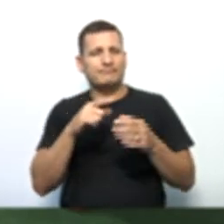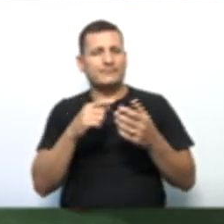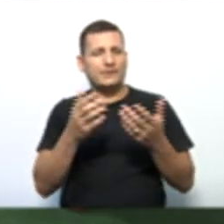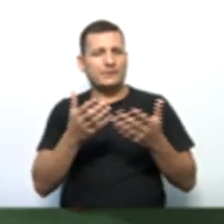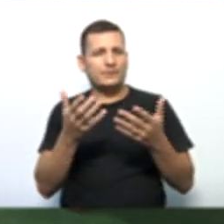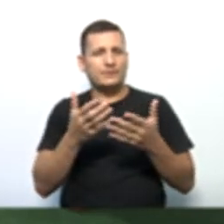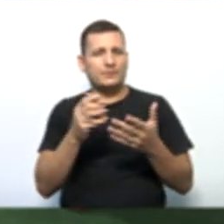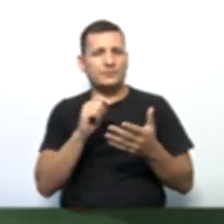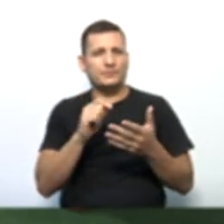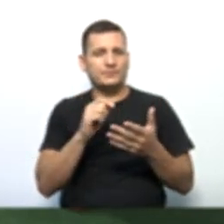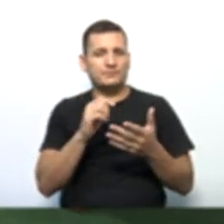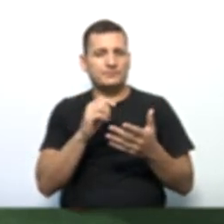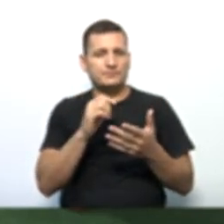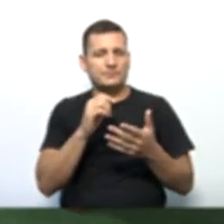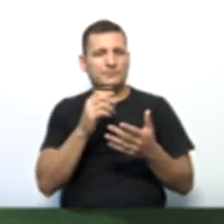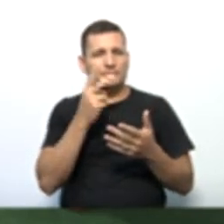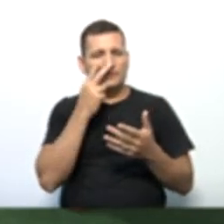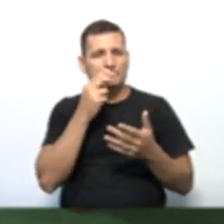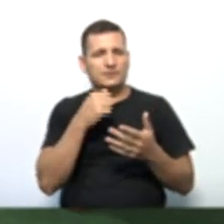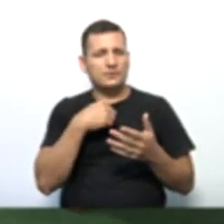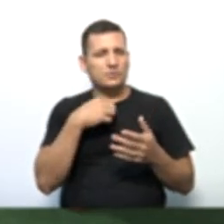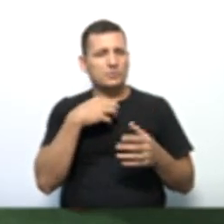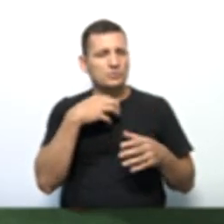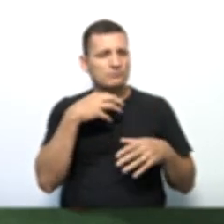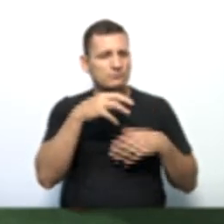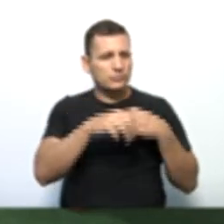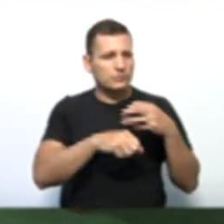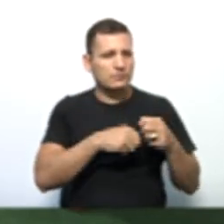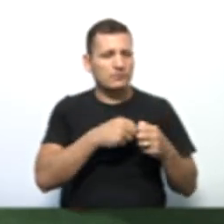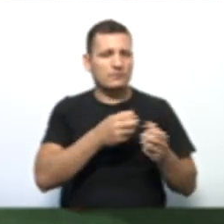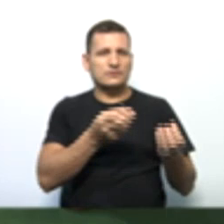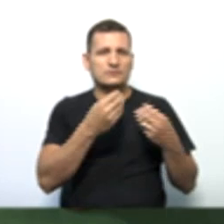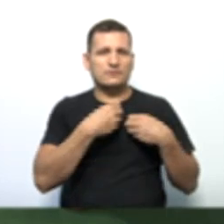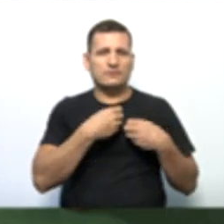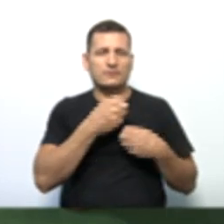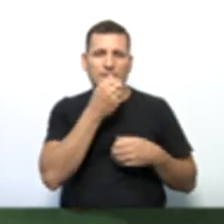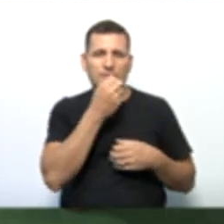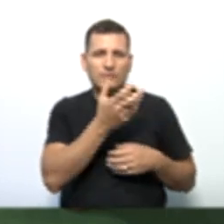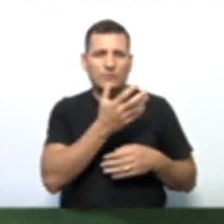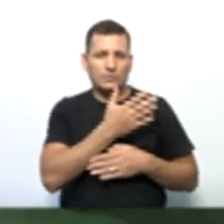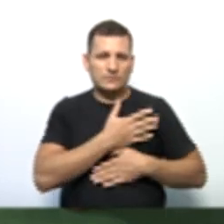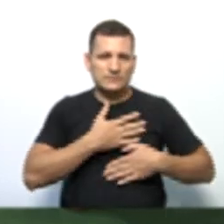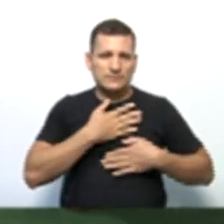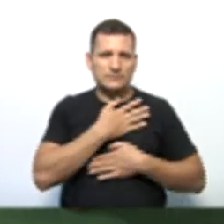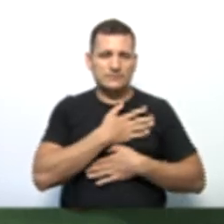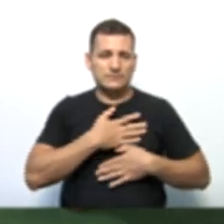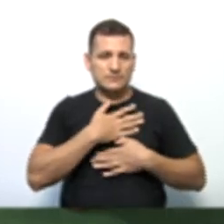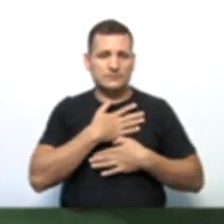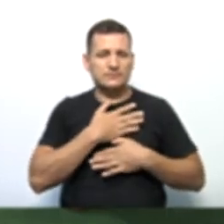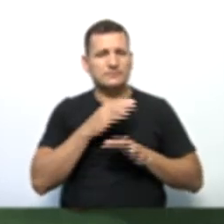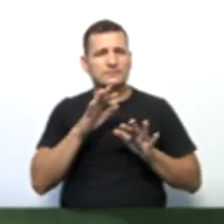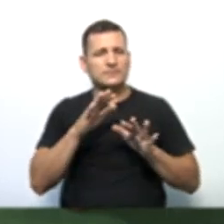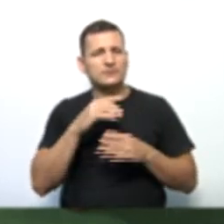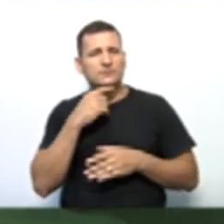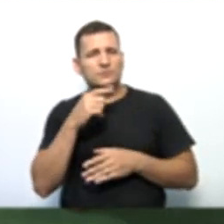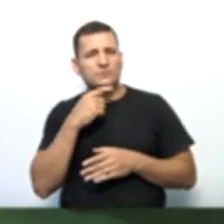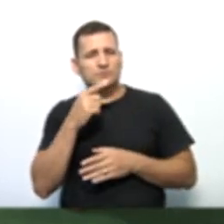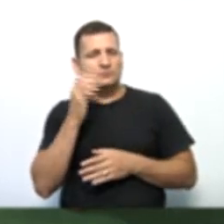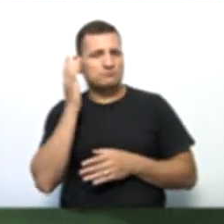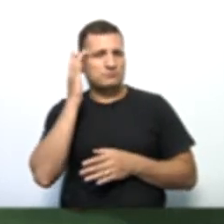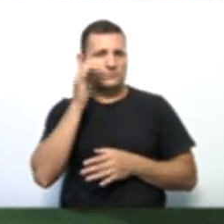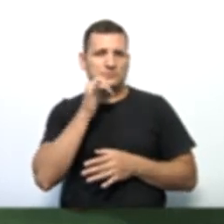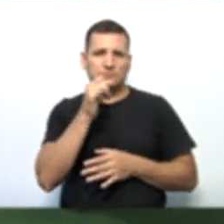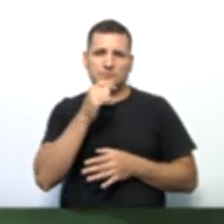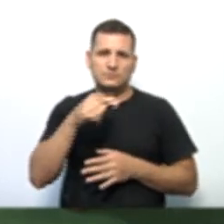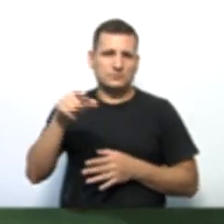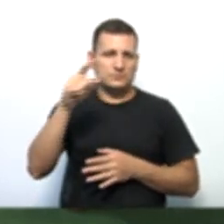em eu buscar um maior nível de satisfação, de bem-estar, né? E aí a dúvida que parece, né, não sei se vocês podem